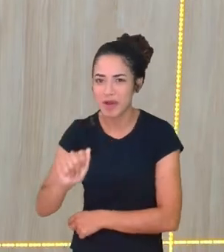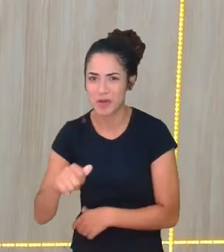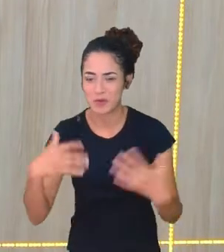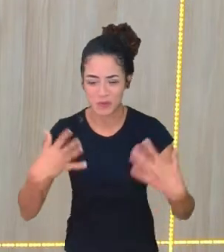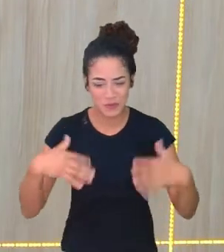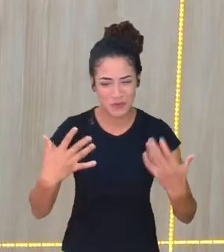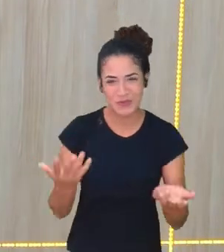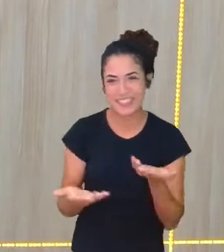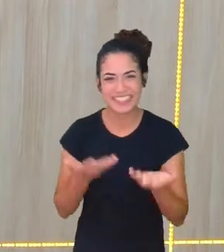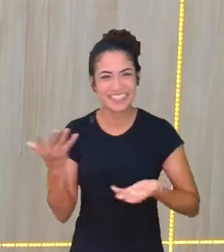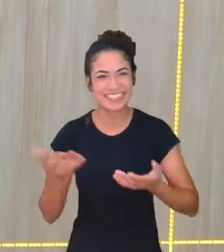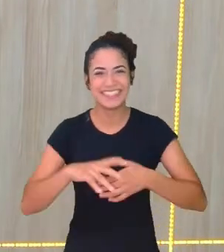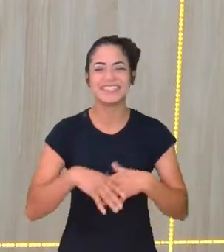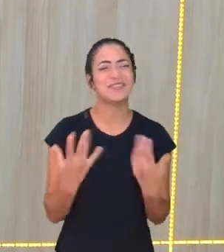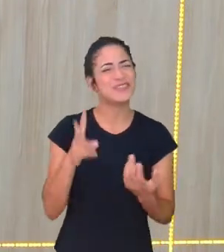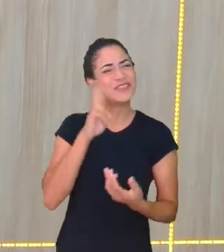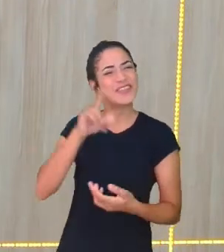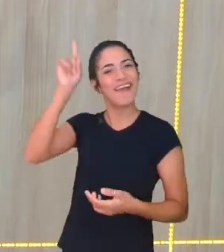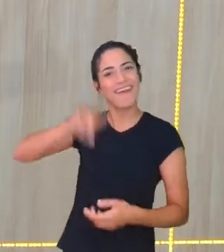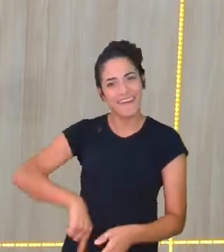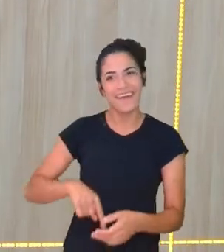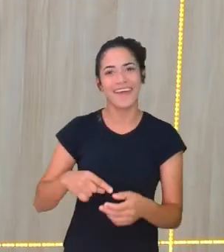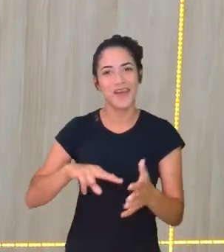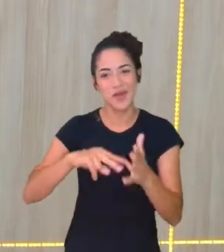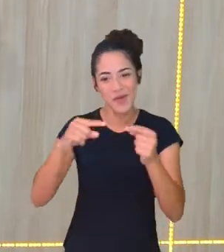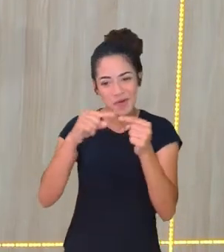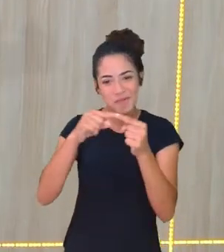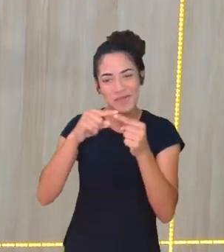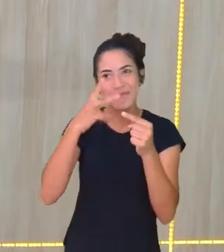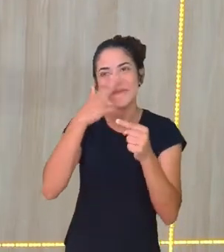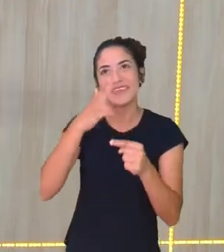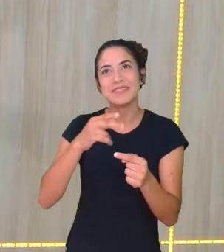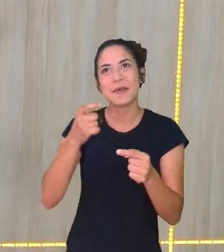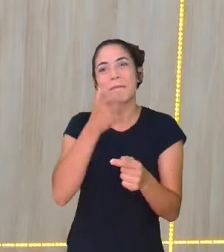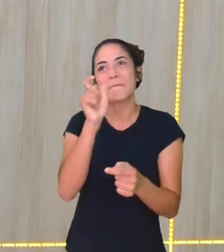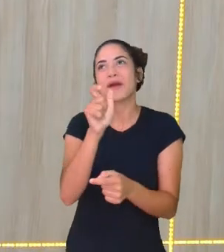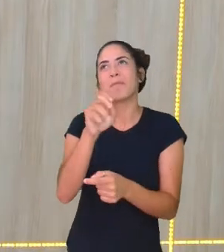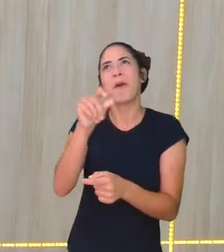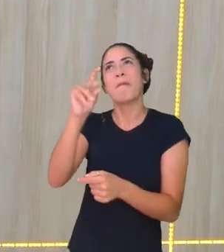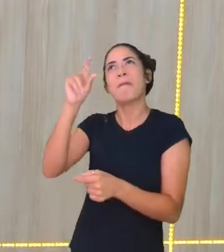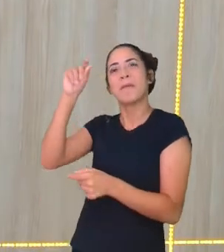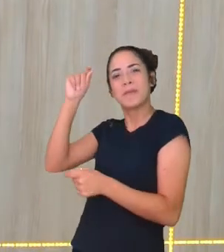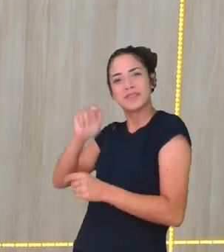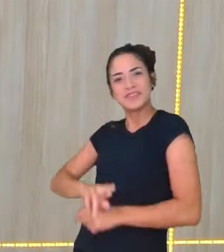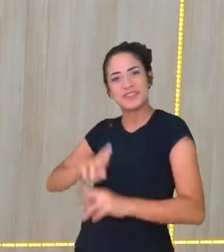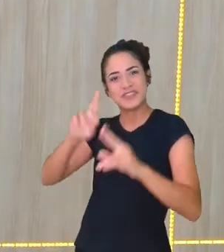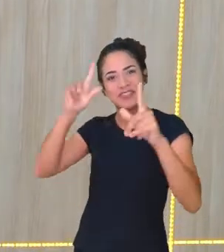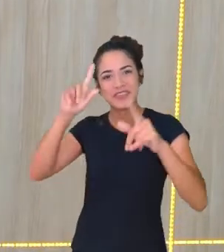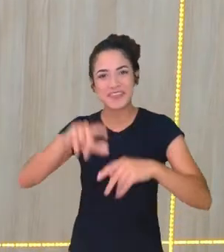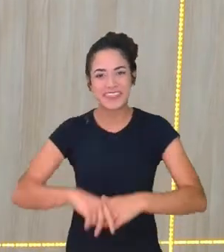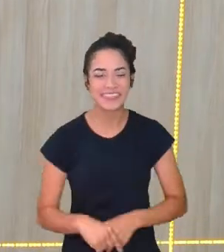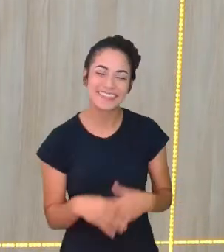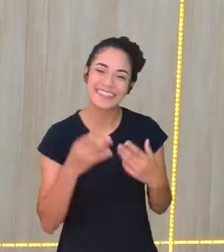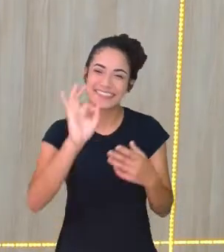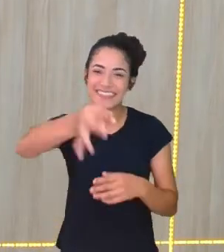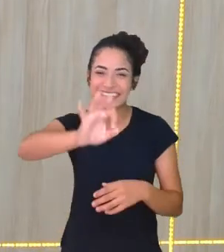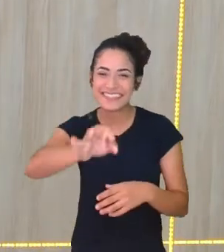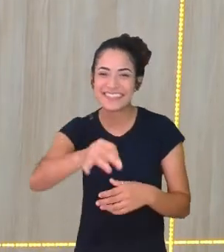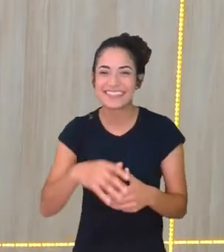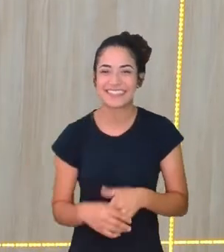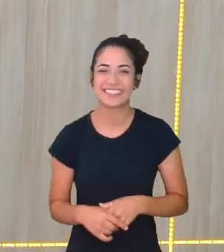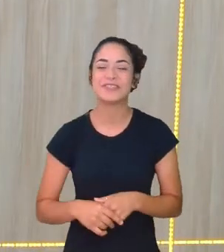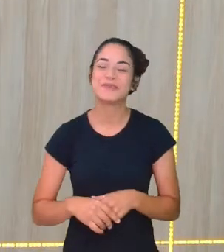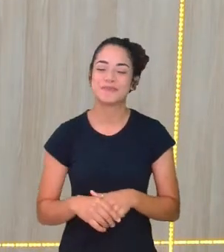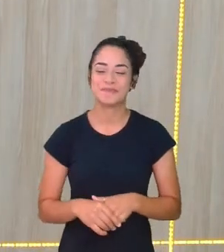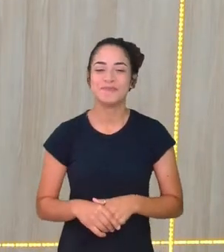então Ó mas história isso a gente vai longe a gente viaja longe né para resgatar o passado e trazer ele de forma